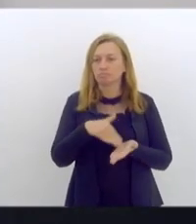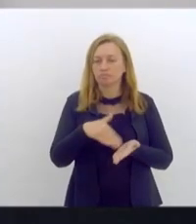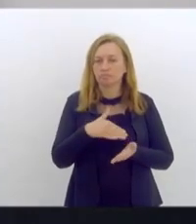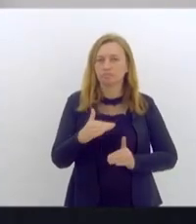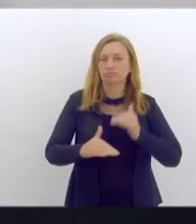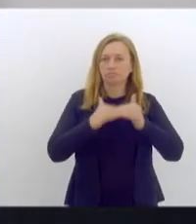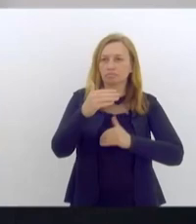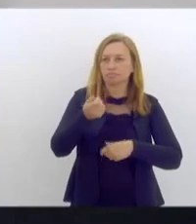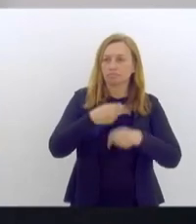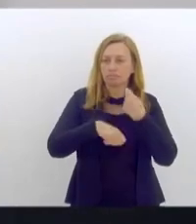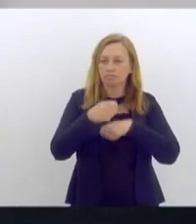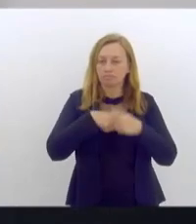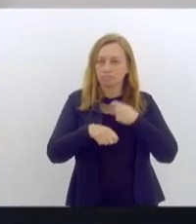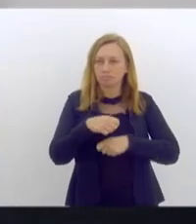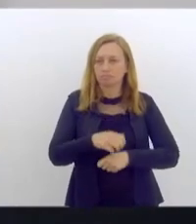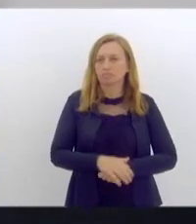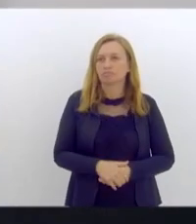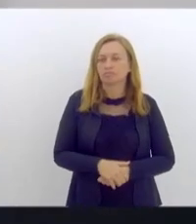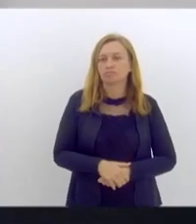de desenvolvimento econômico